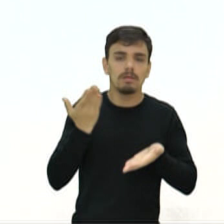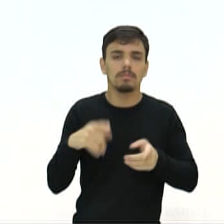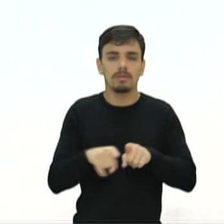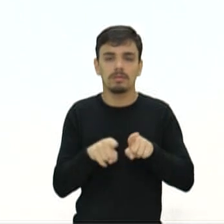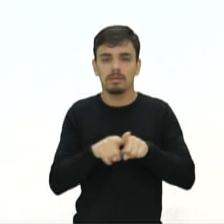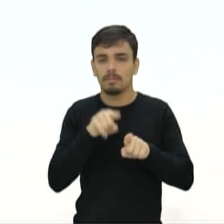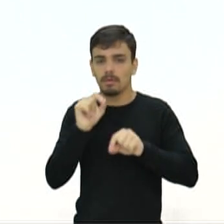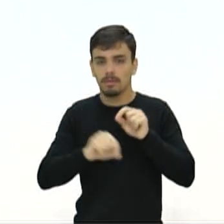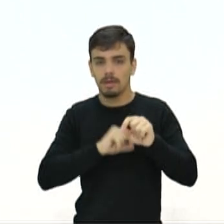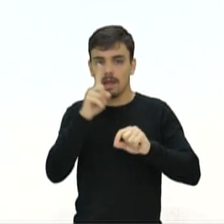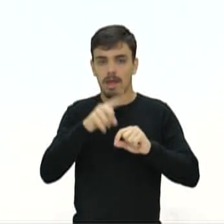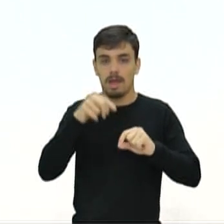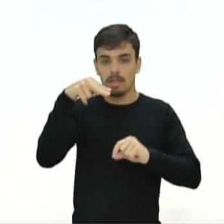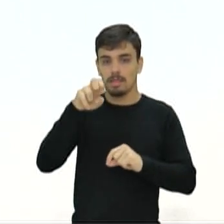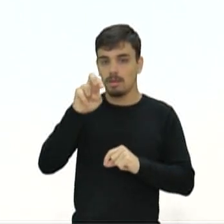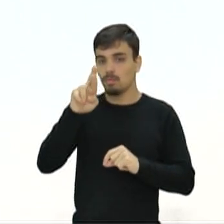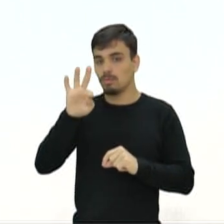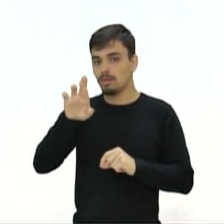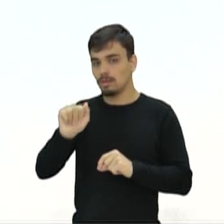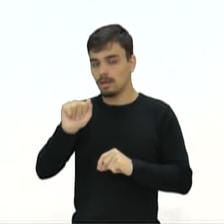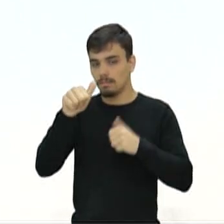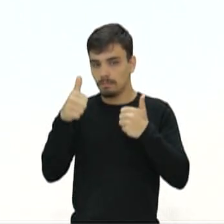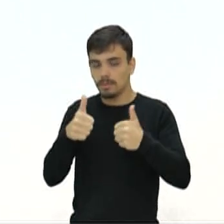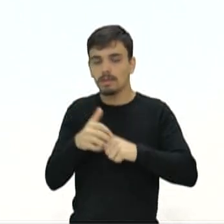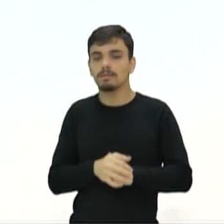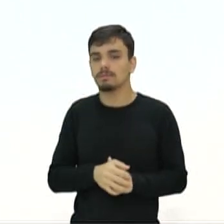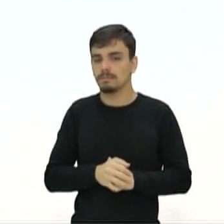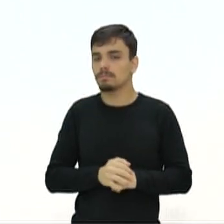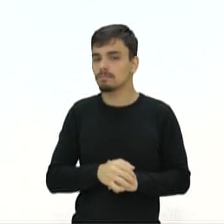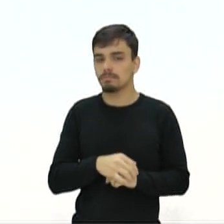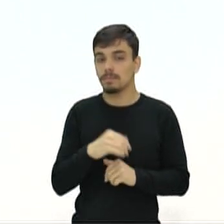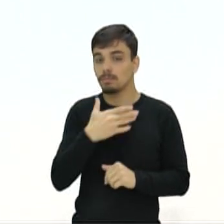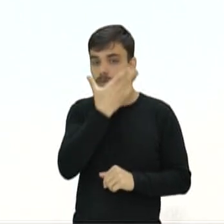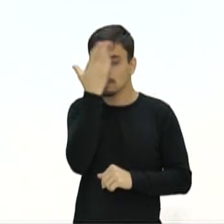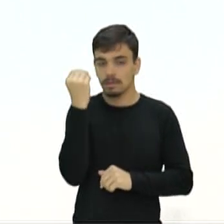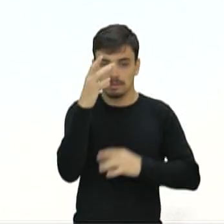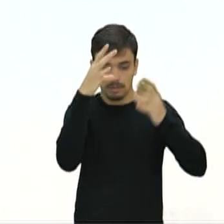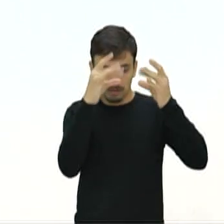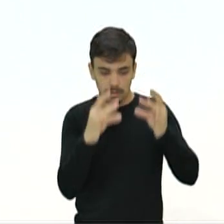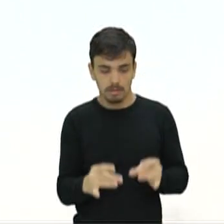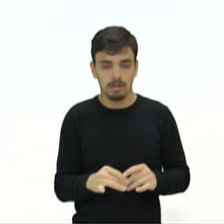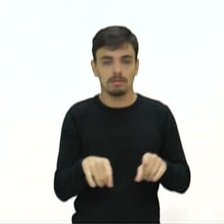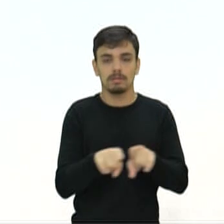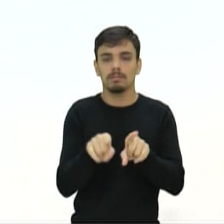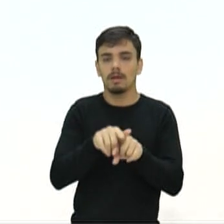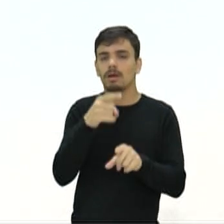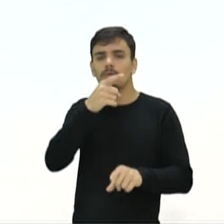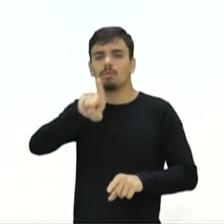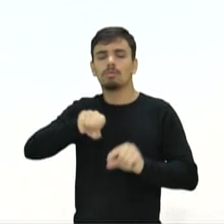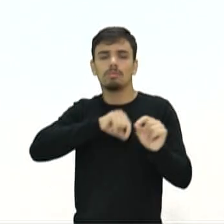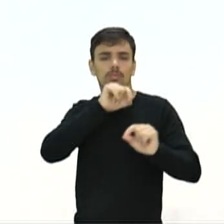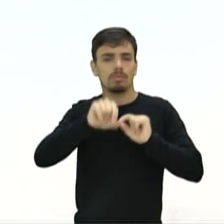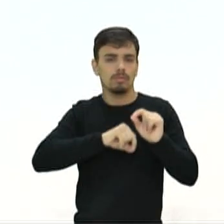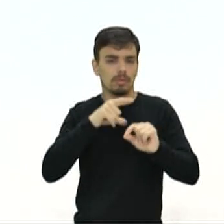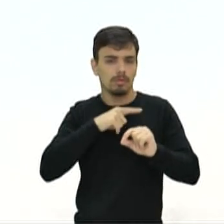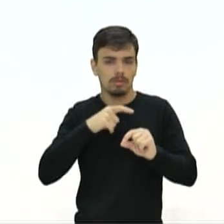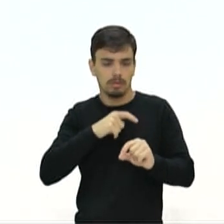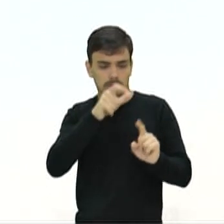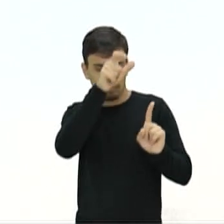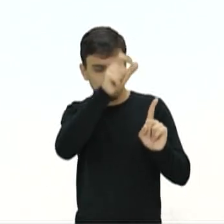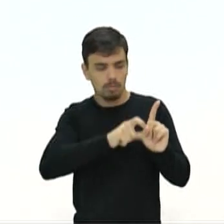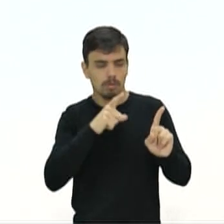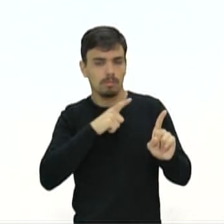matéria está neutra, beleza? Não esqueça desses detalhes, pessoal. E por último, um corpo carregado é